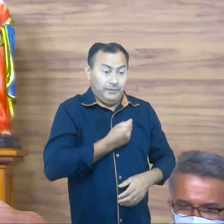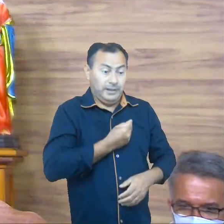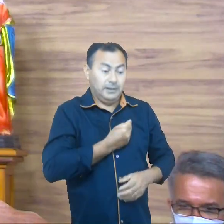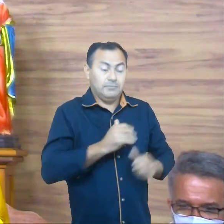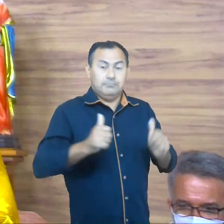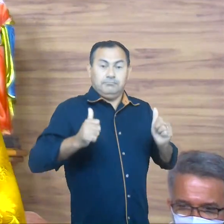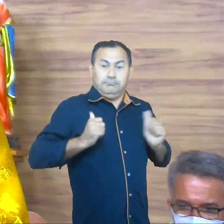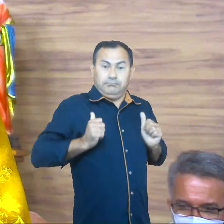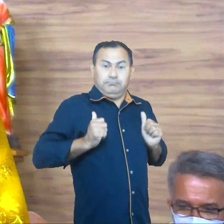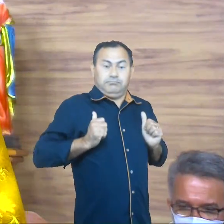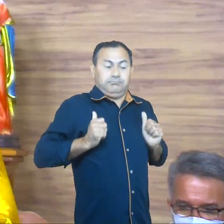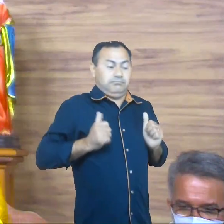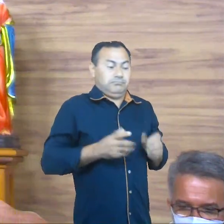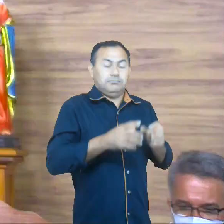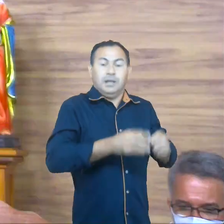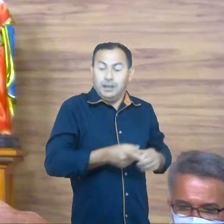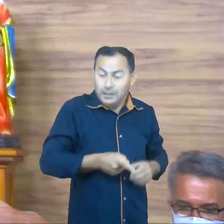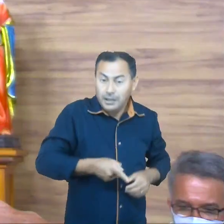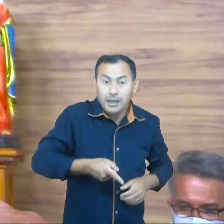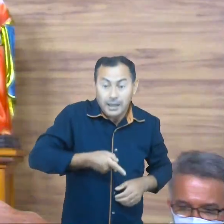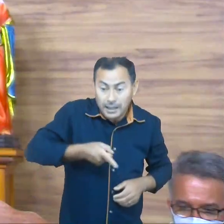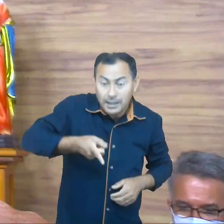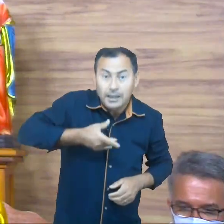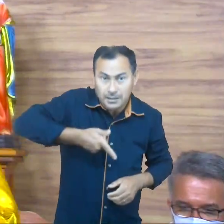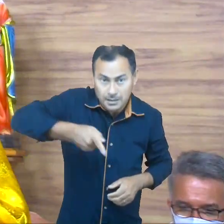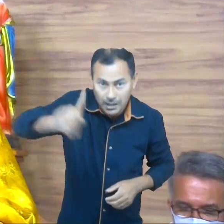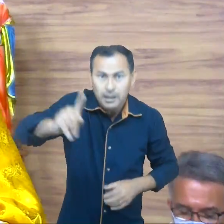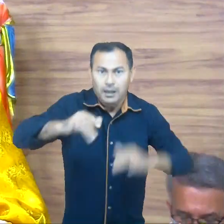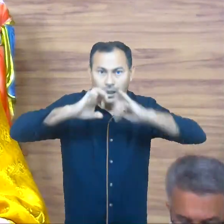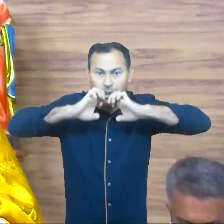cômoda e sair evangelizar,